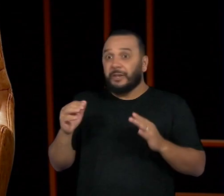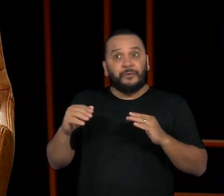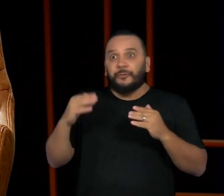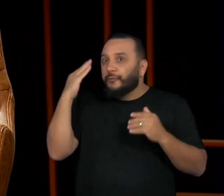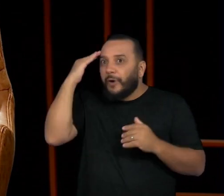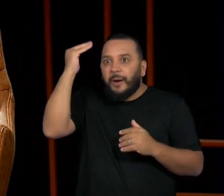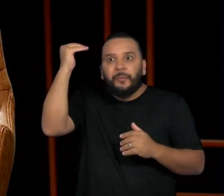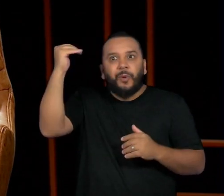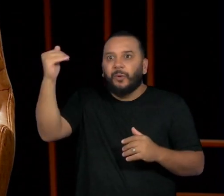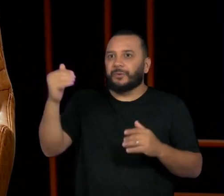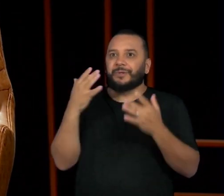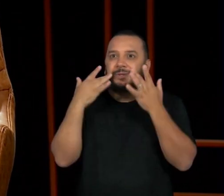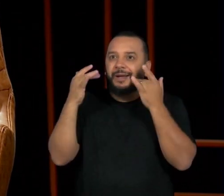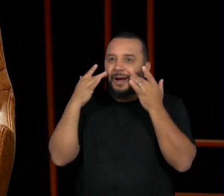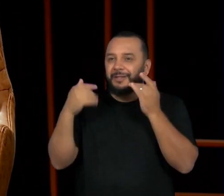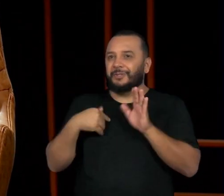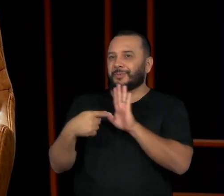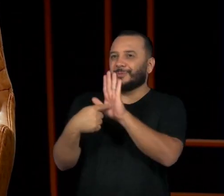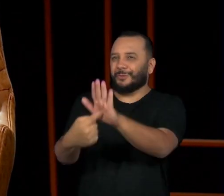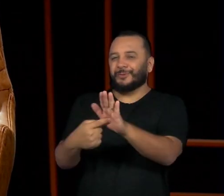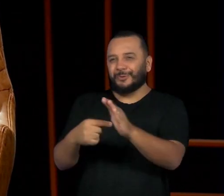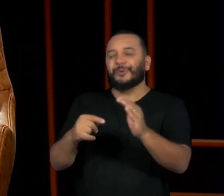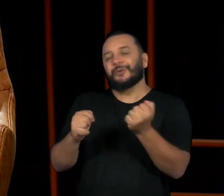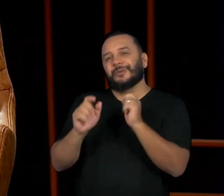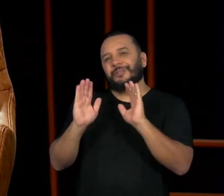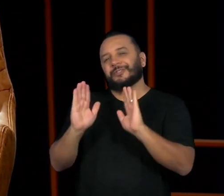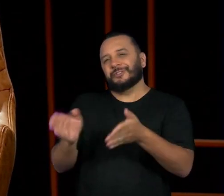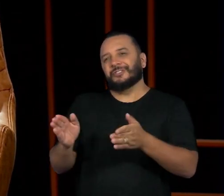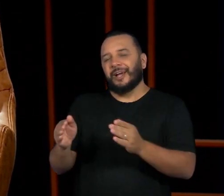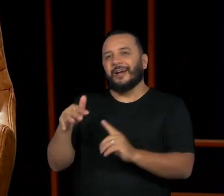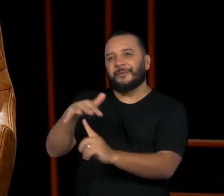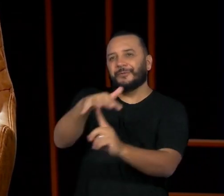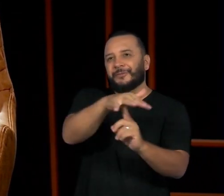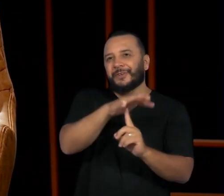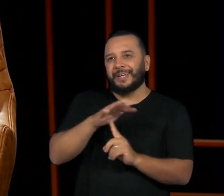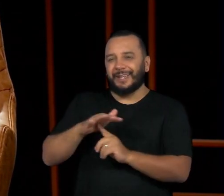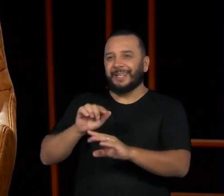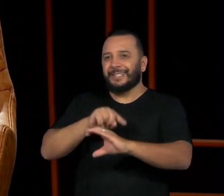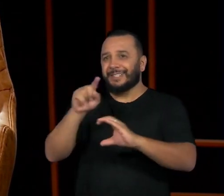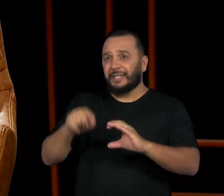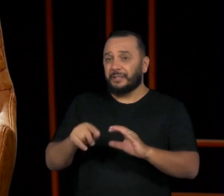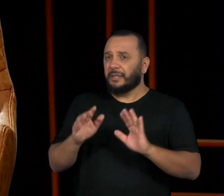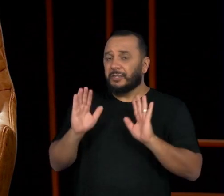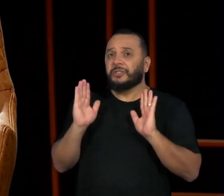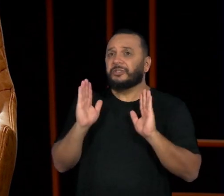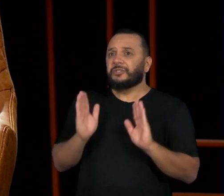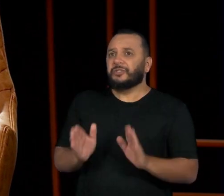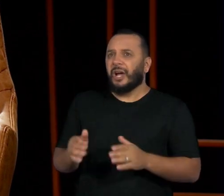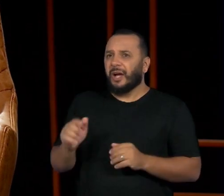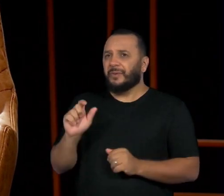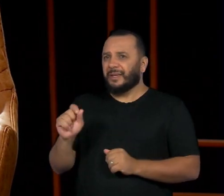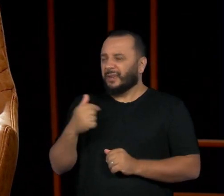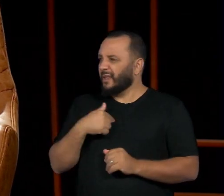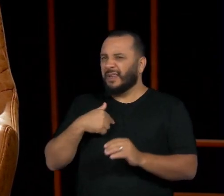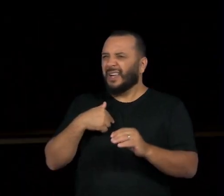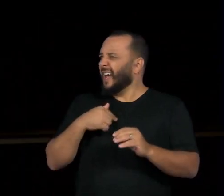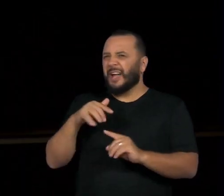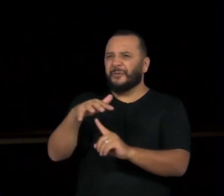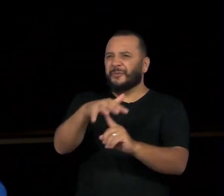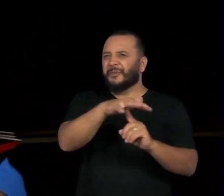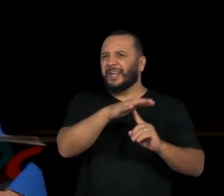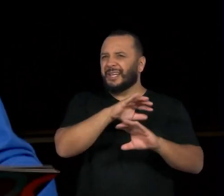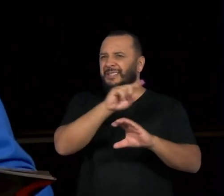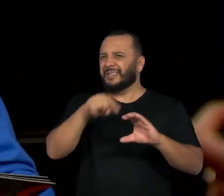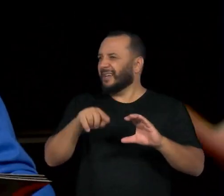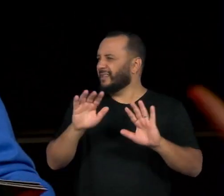escola. Apresentamos durante a Feira de Ciências e eles resolveram derrubar a Feira de Ciências para instituir um festival independente que eles chamavam